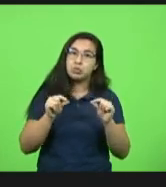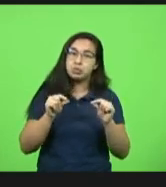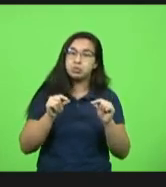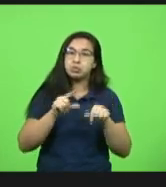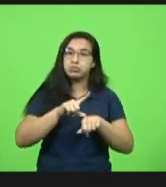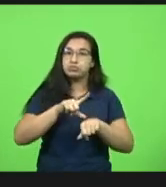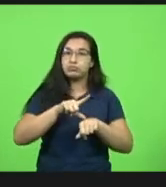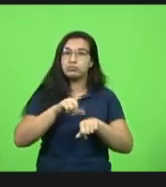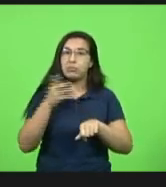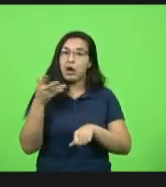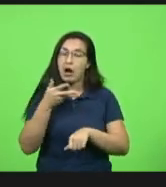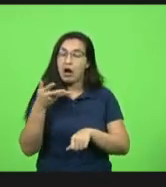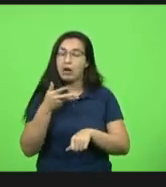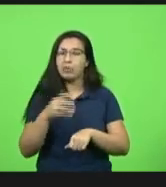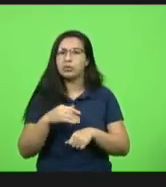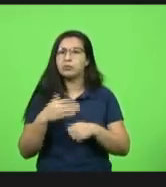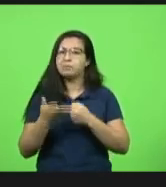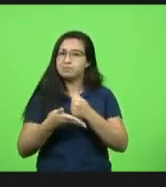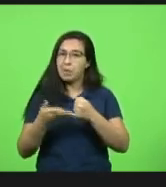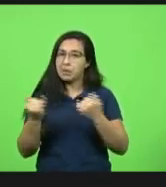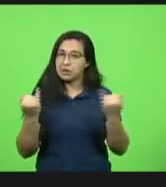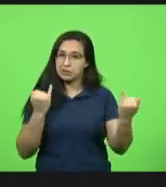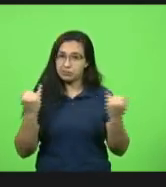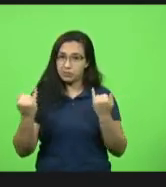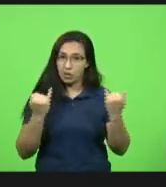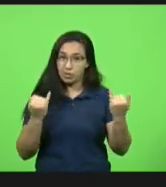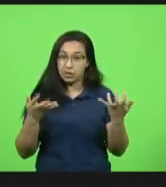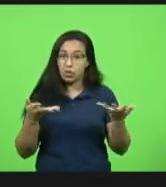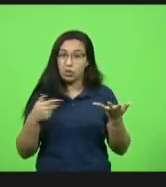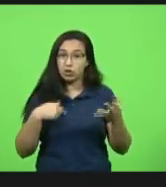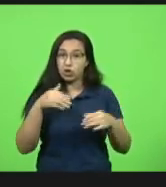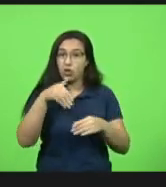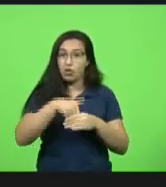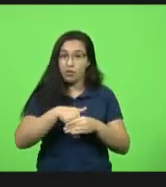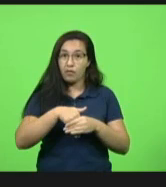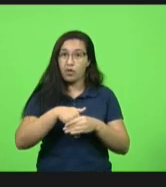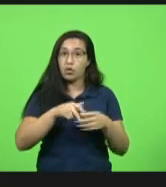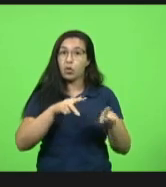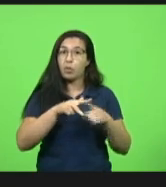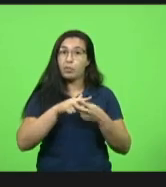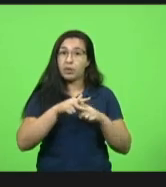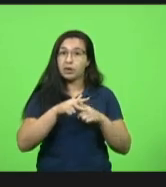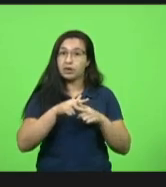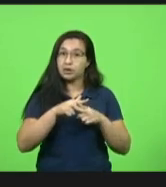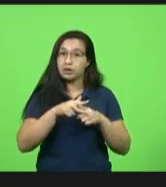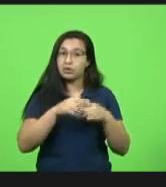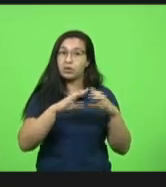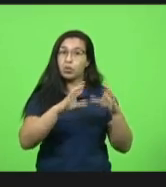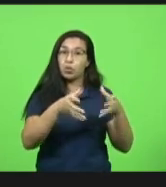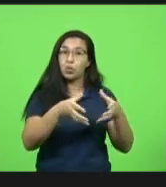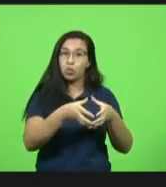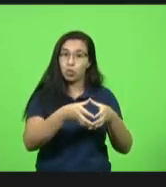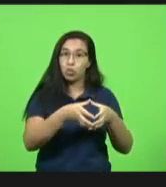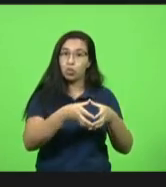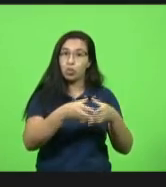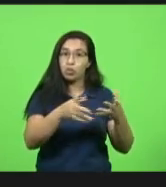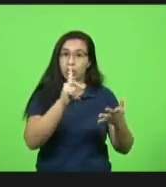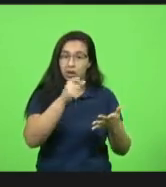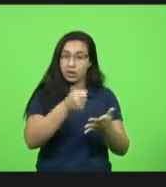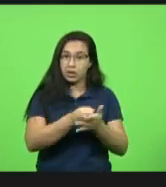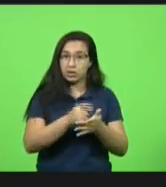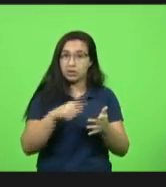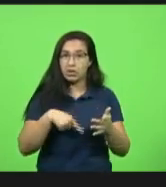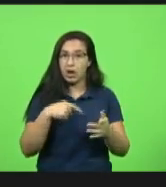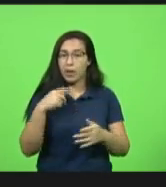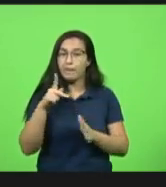com base nessa informação, eu hoje voto pela manutenção da diligência, porque eu acho que é um projeto extremamente importante, que